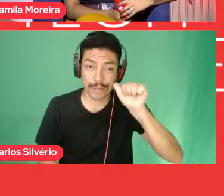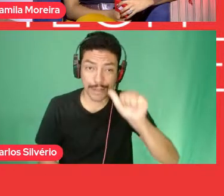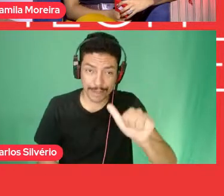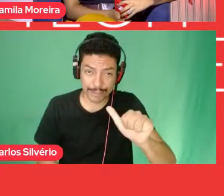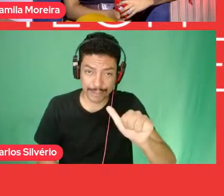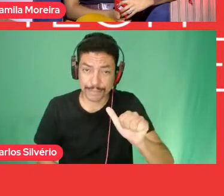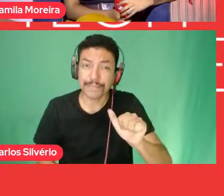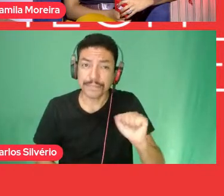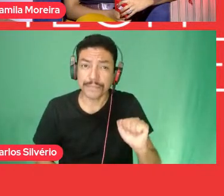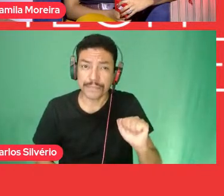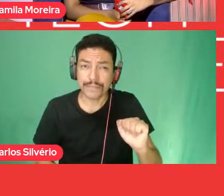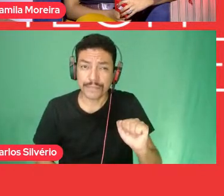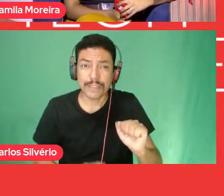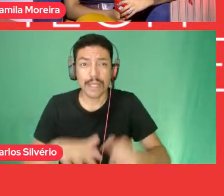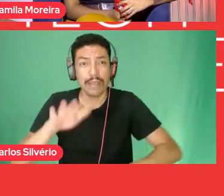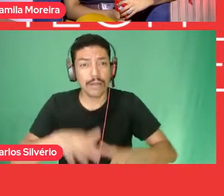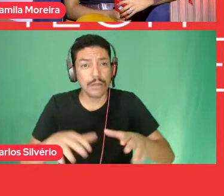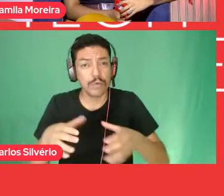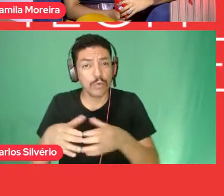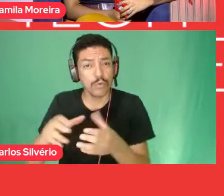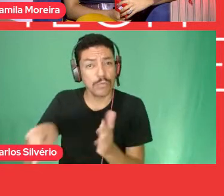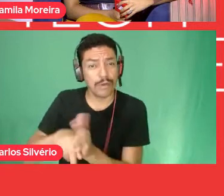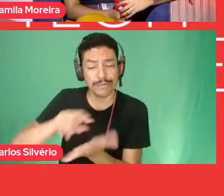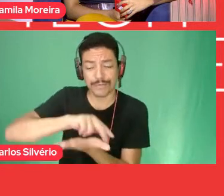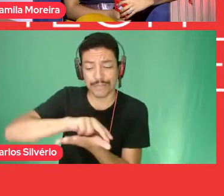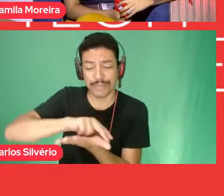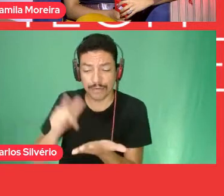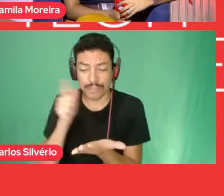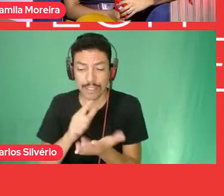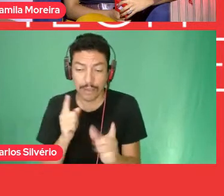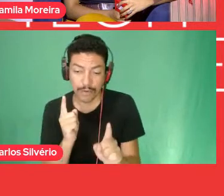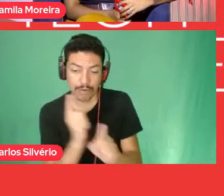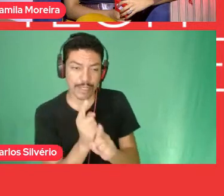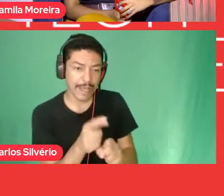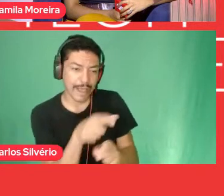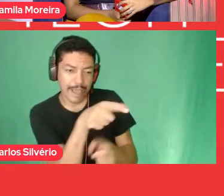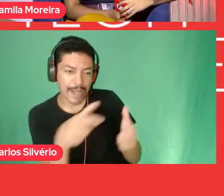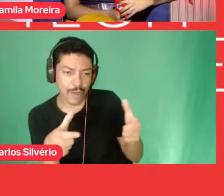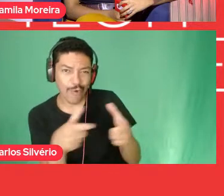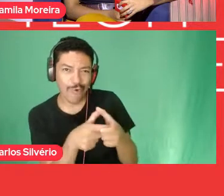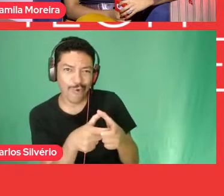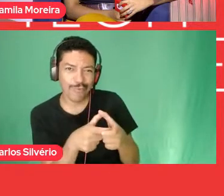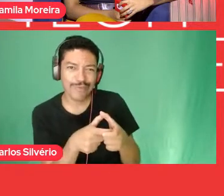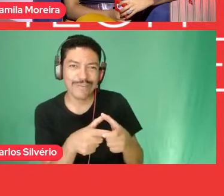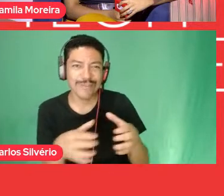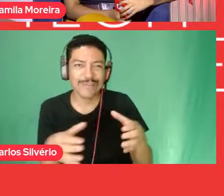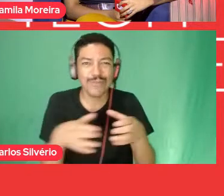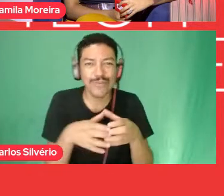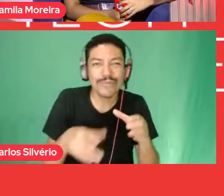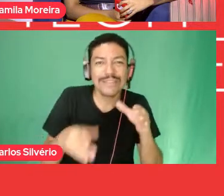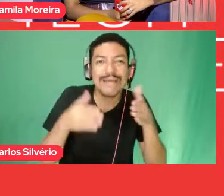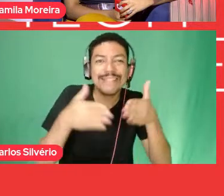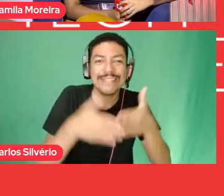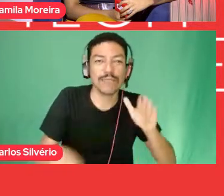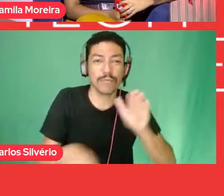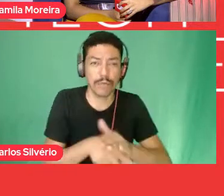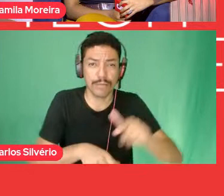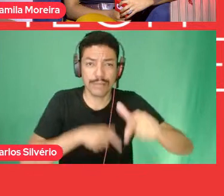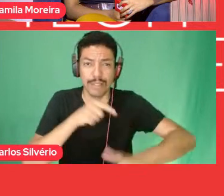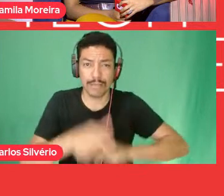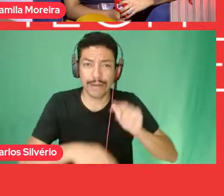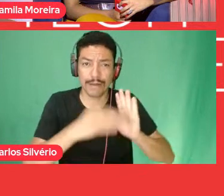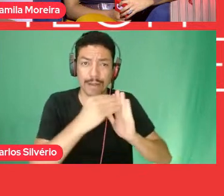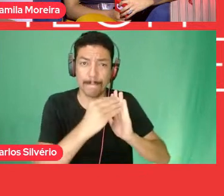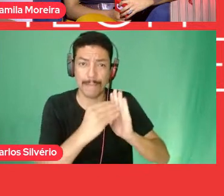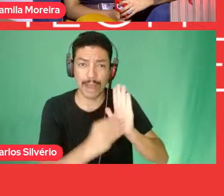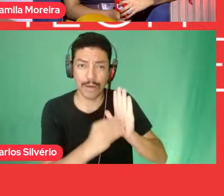Então, talvez, através do grupo de diversidade, você consiga chegar nesse outro grupo mais específico com a pauta de